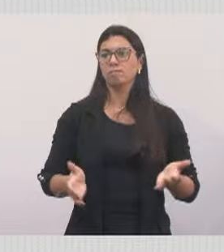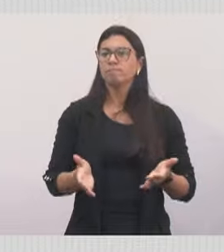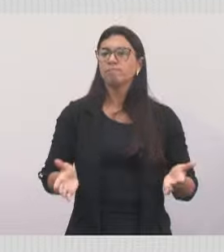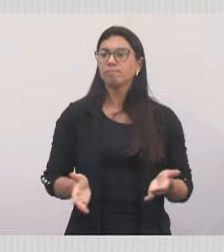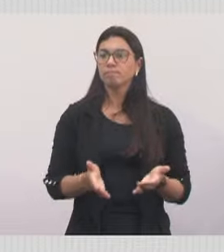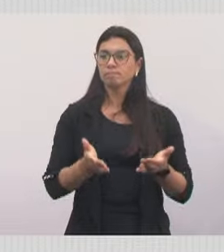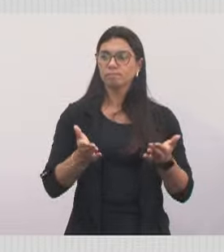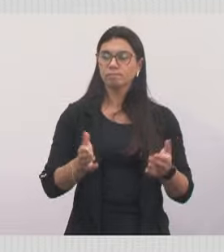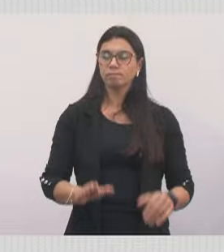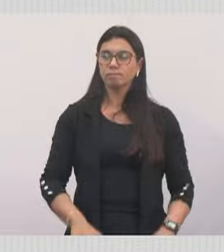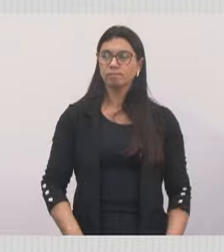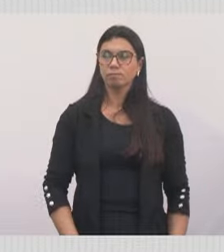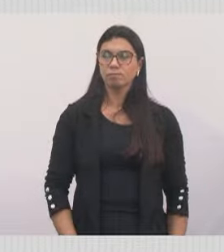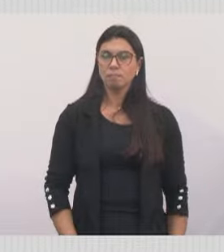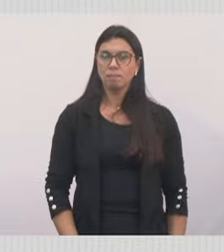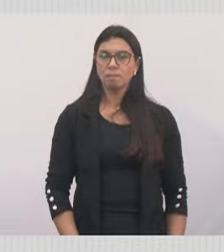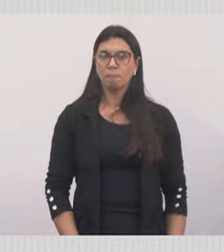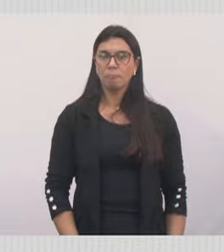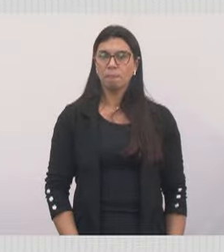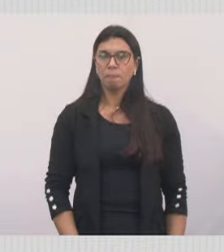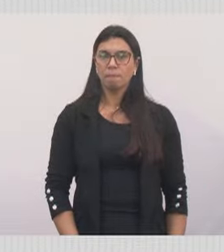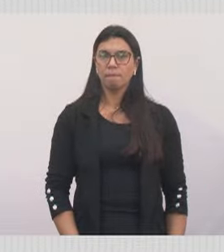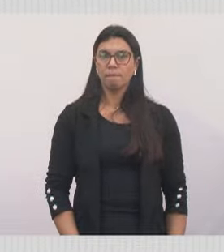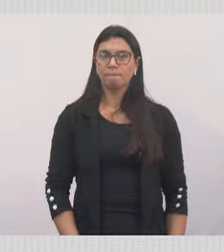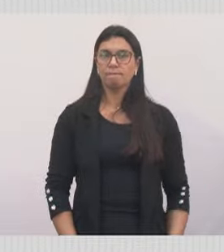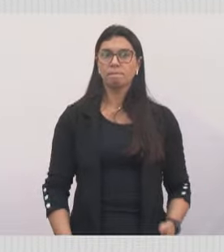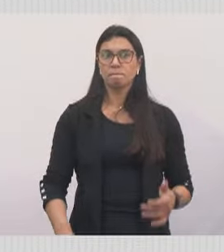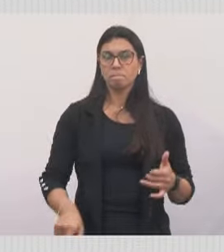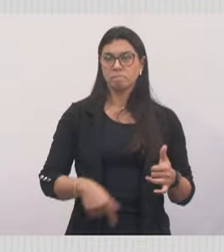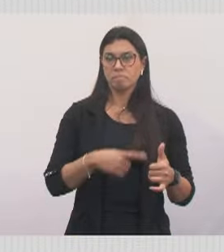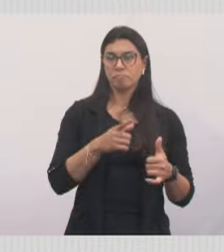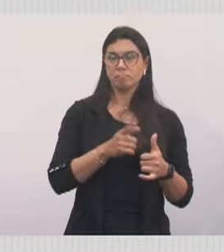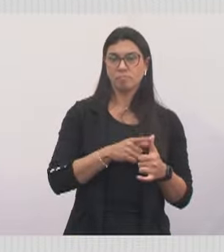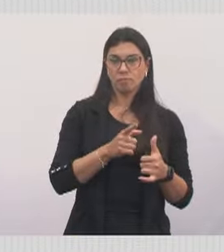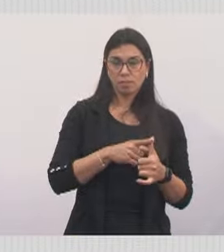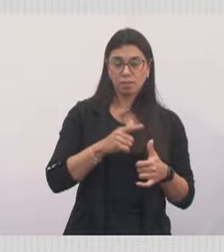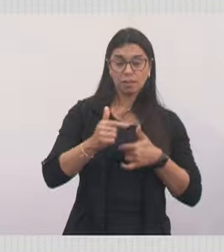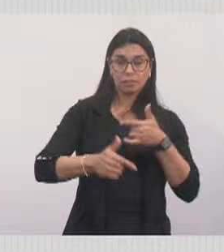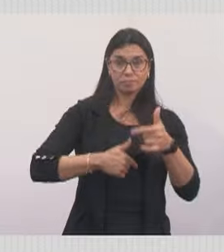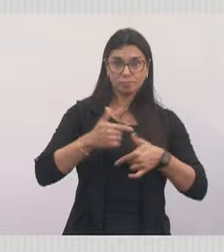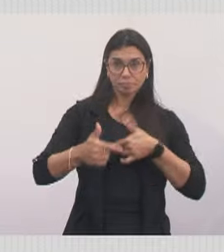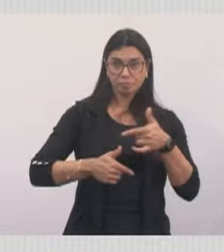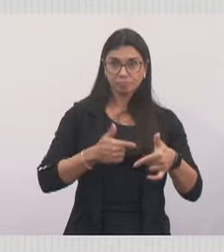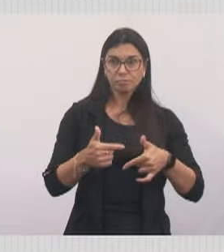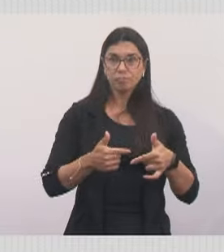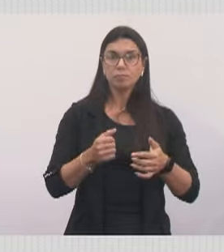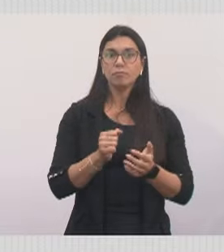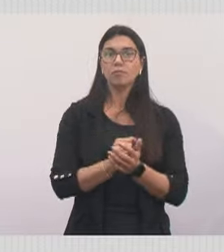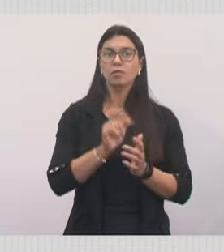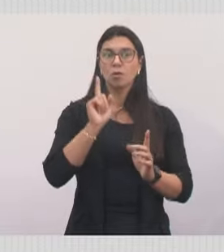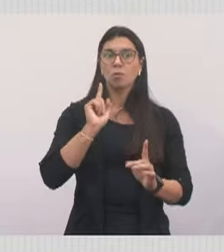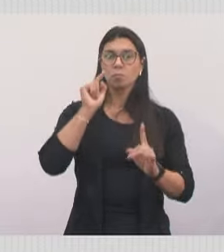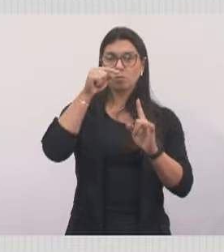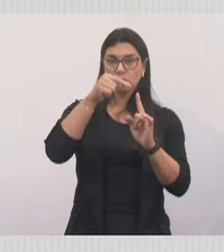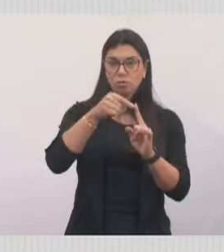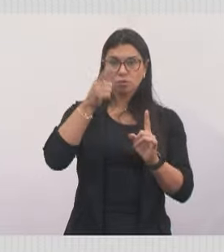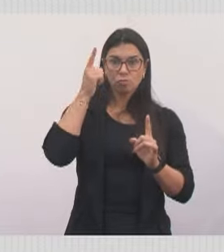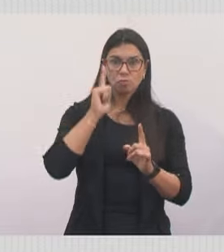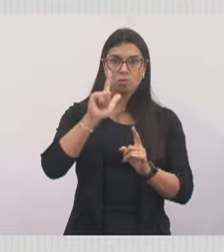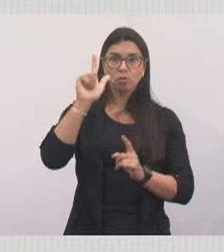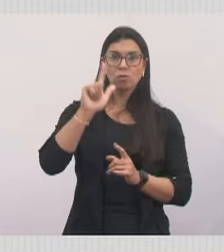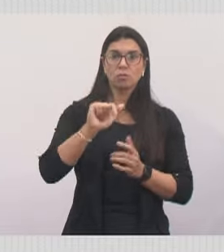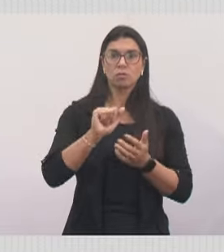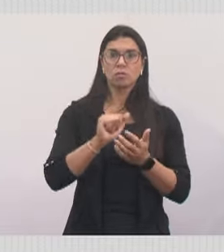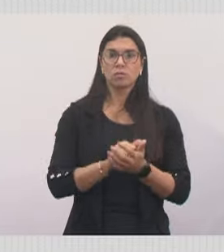iniciativas. Próximo. Tem trabalhado arduamente para atingir seus objetivos de oferecer